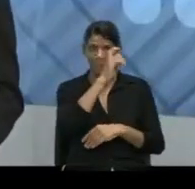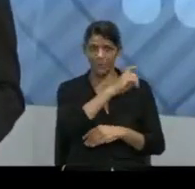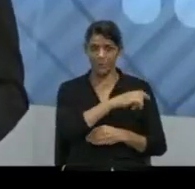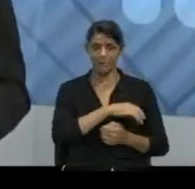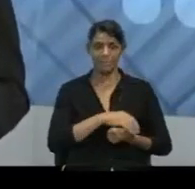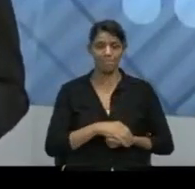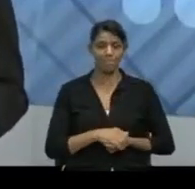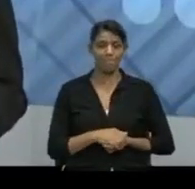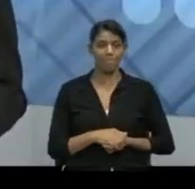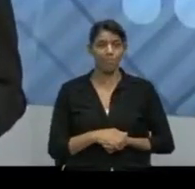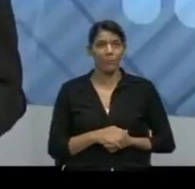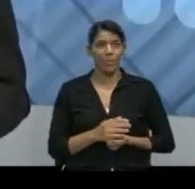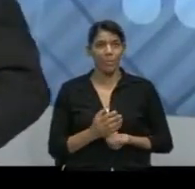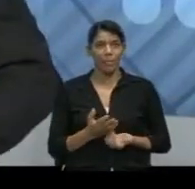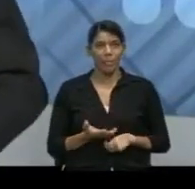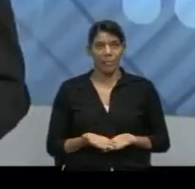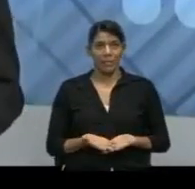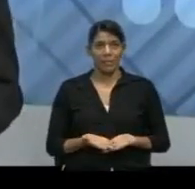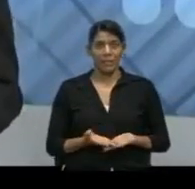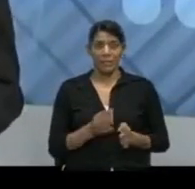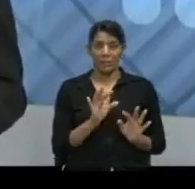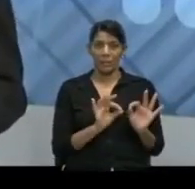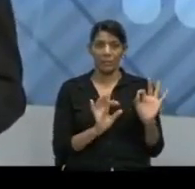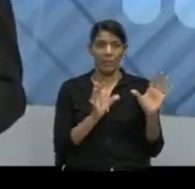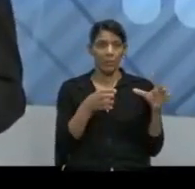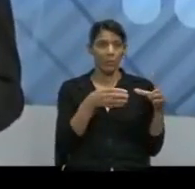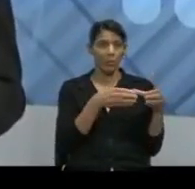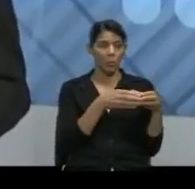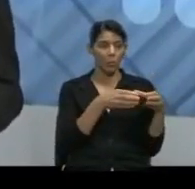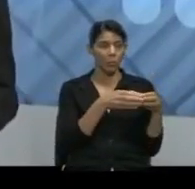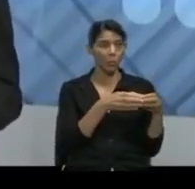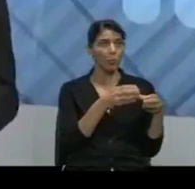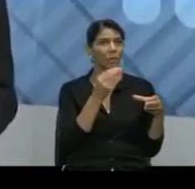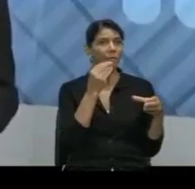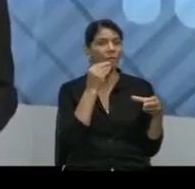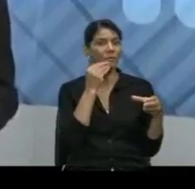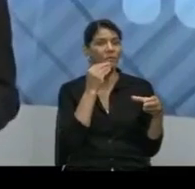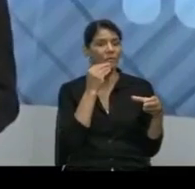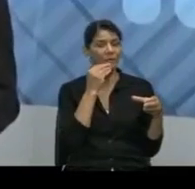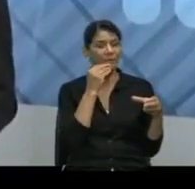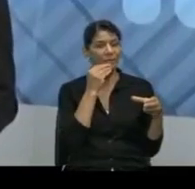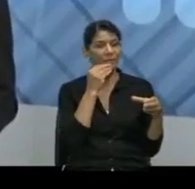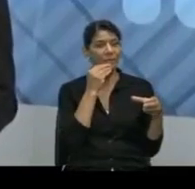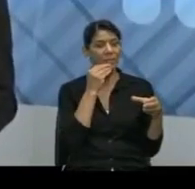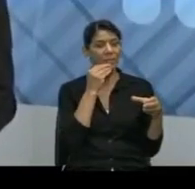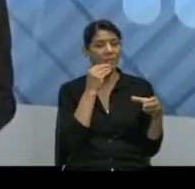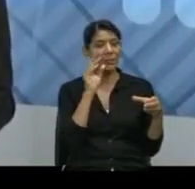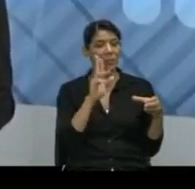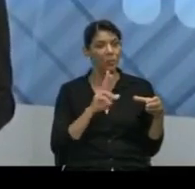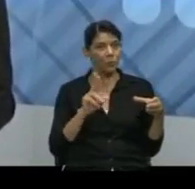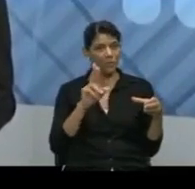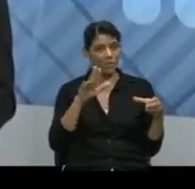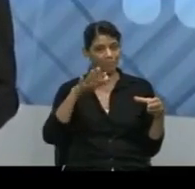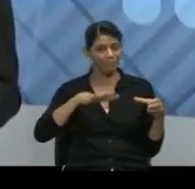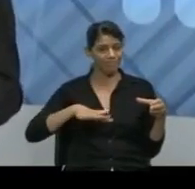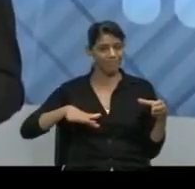Então, formar o grupo, né? E tentar aplicar isso em campo, tudo